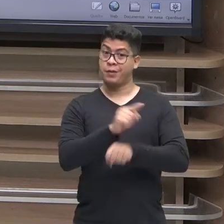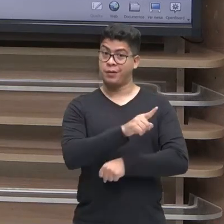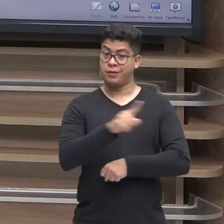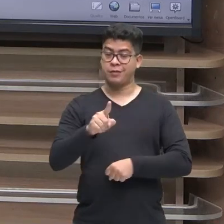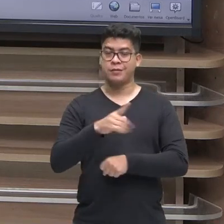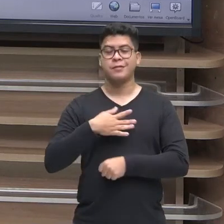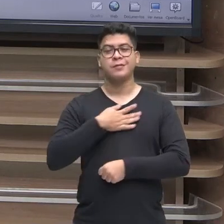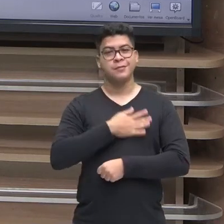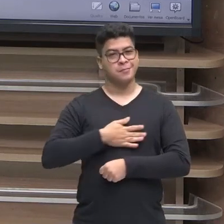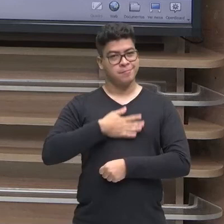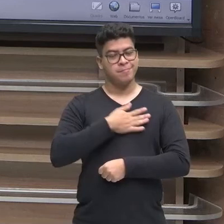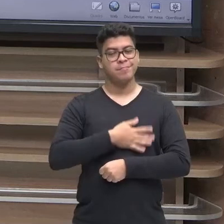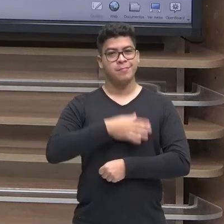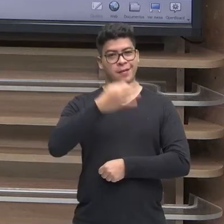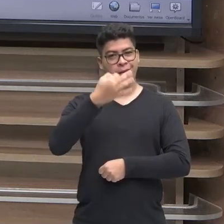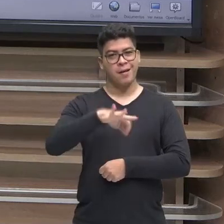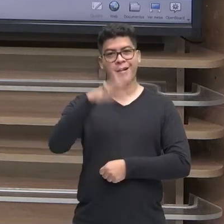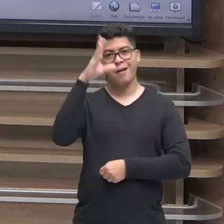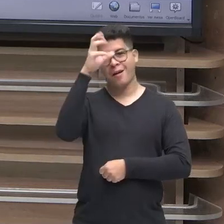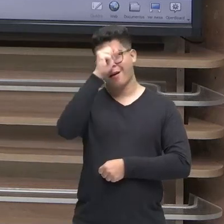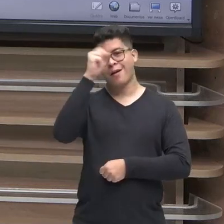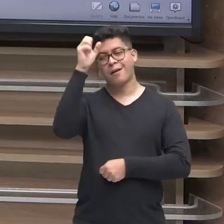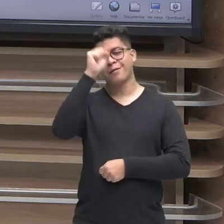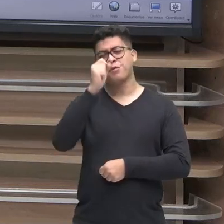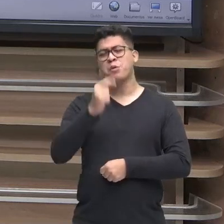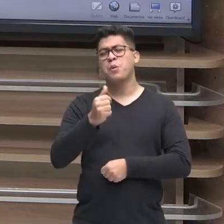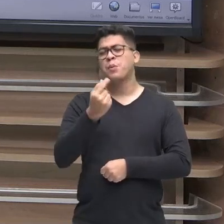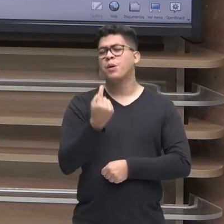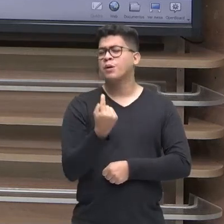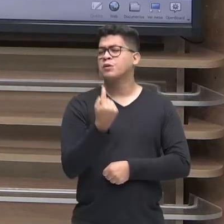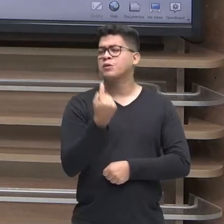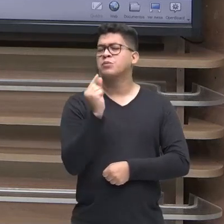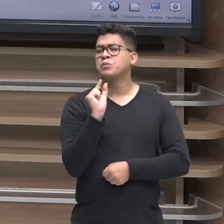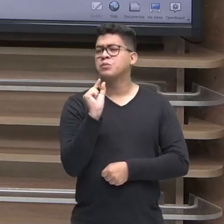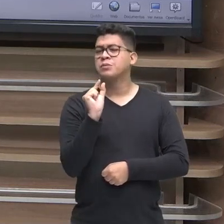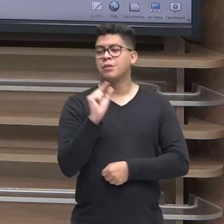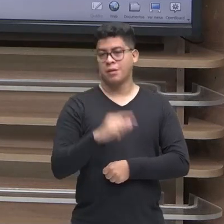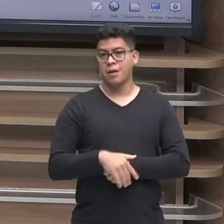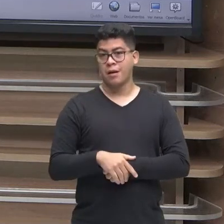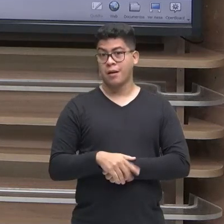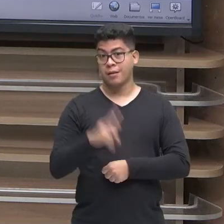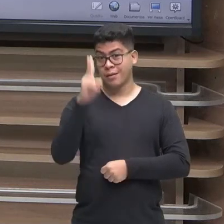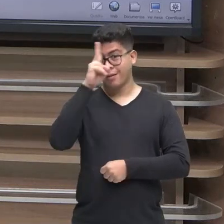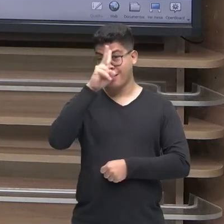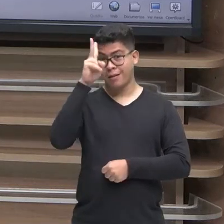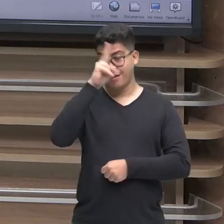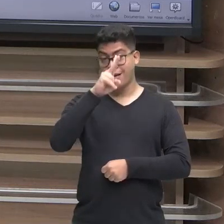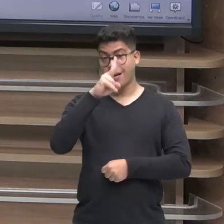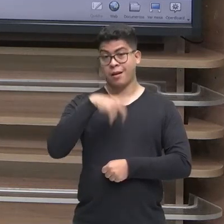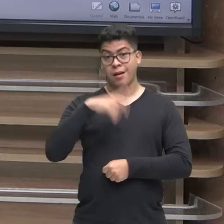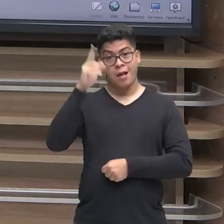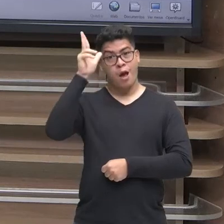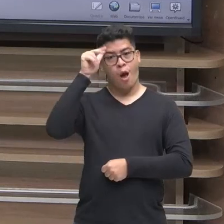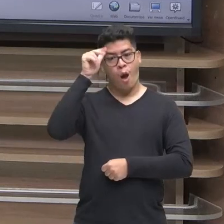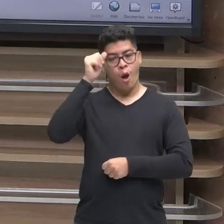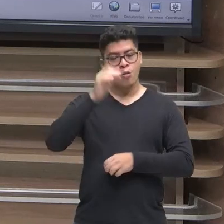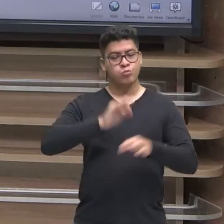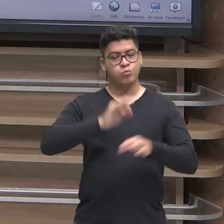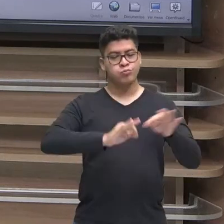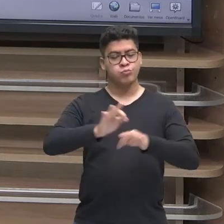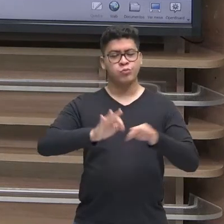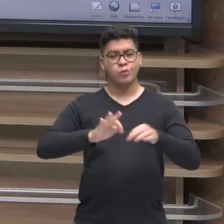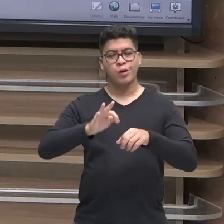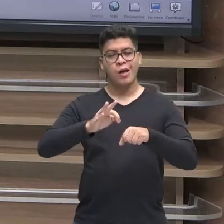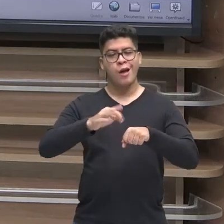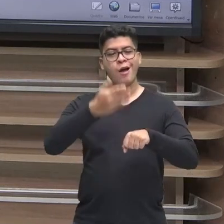vocês tenham gostado tenham aprendido pelo e sobre o xadrez lembre-se xadrez é prática até